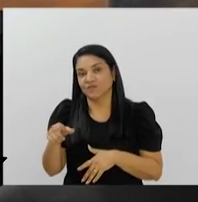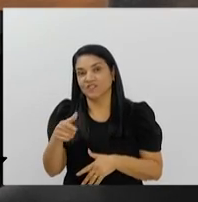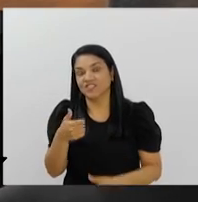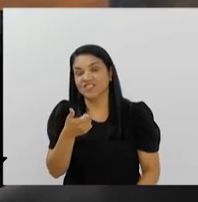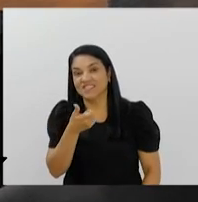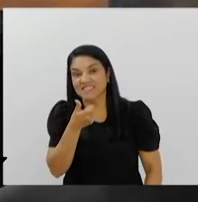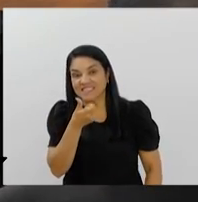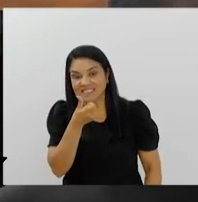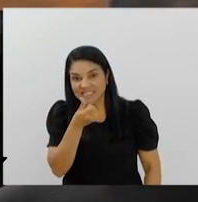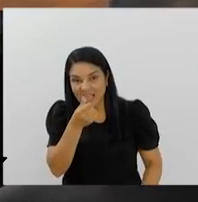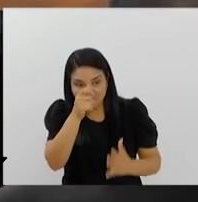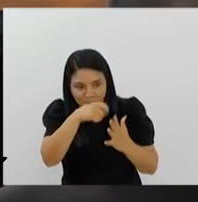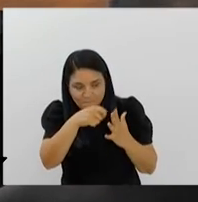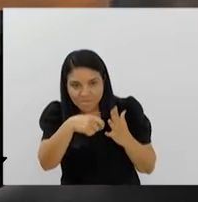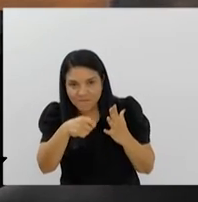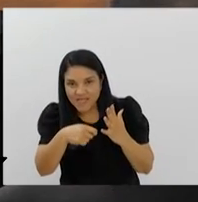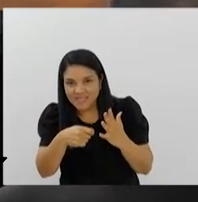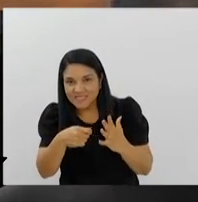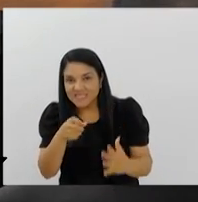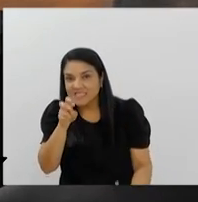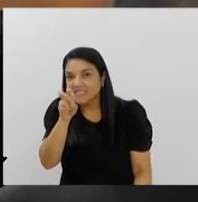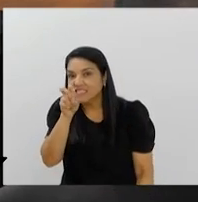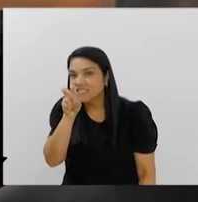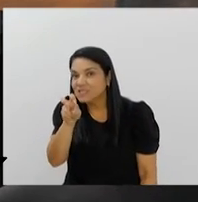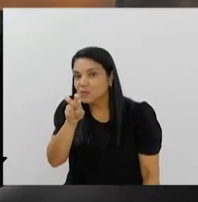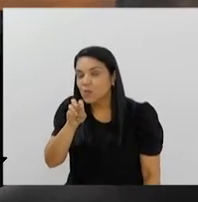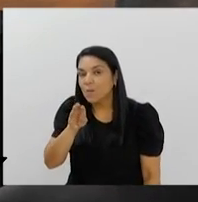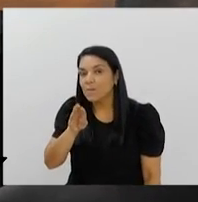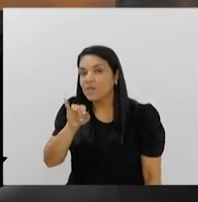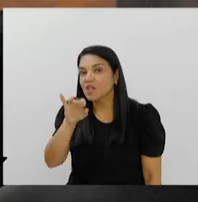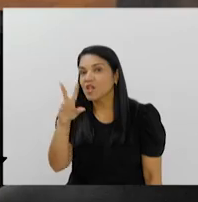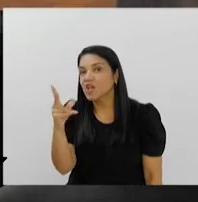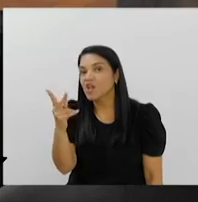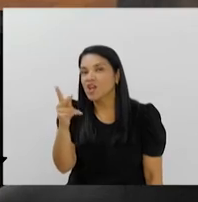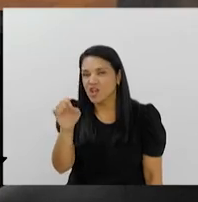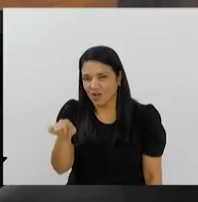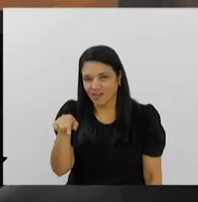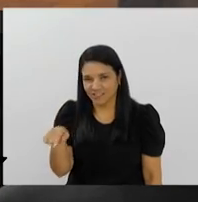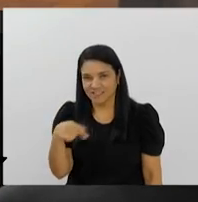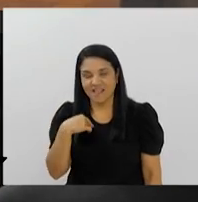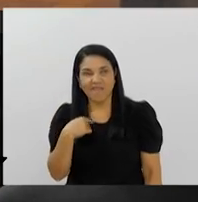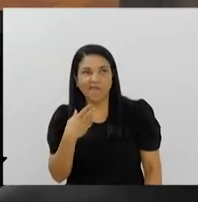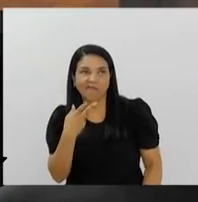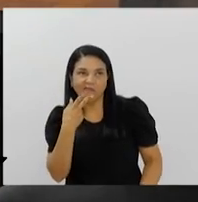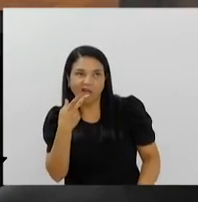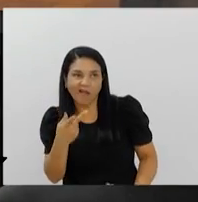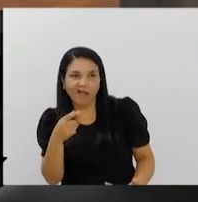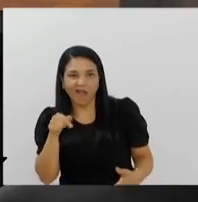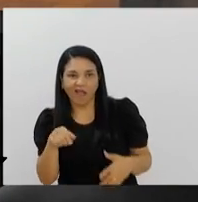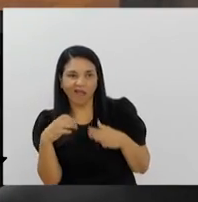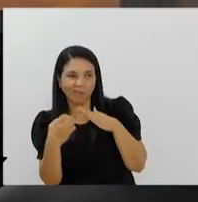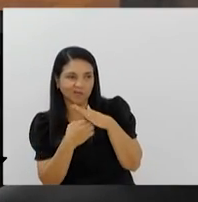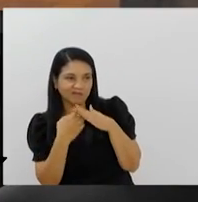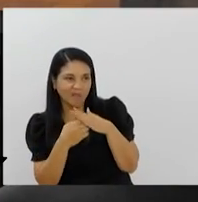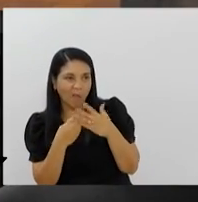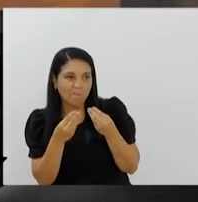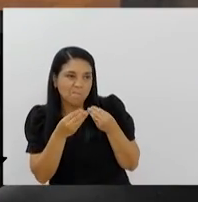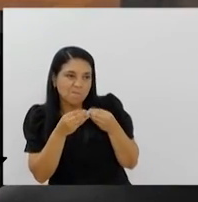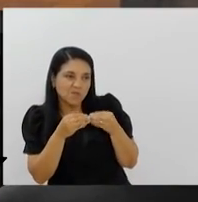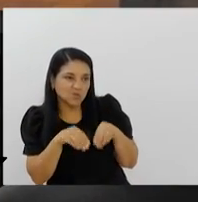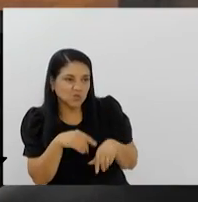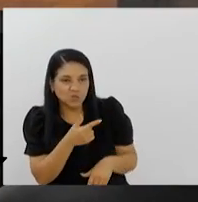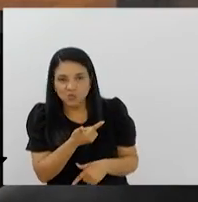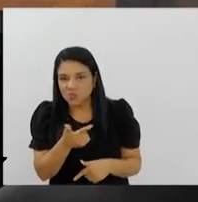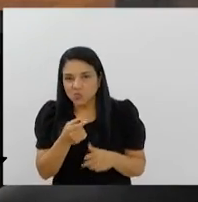semestre aí vem chorar nós estamos aqui sem dinheiro vamos cancelar que tá dando